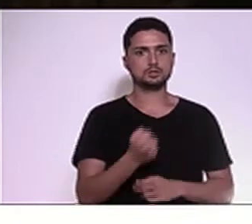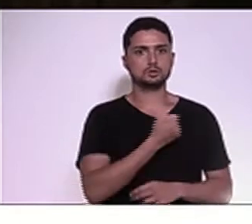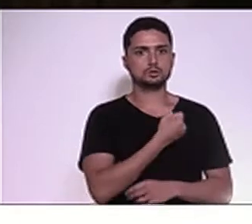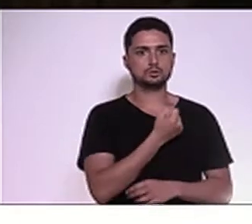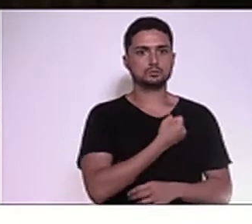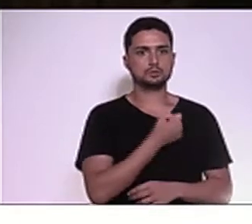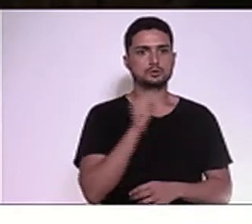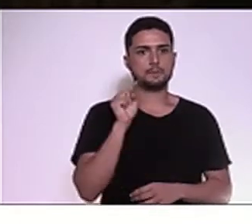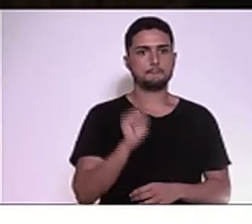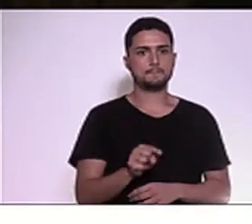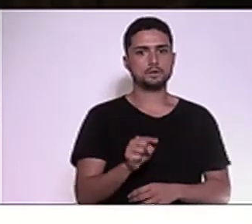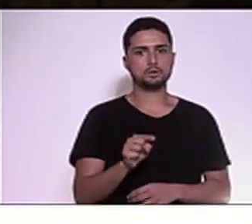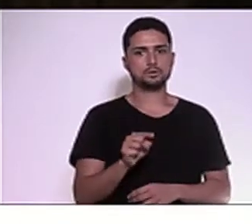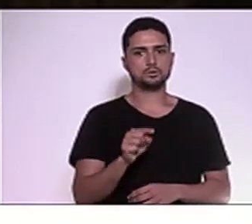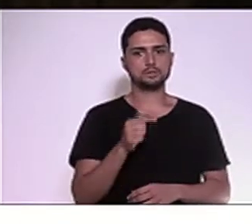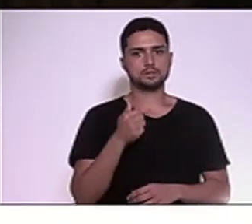número